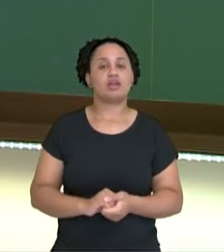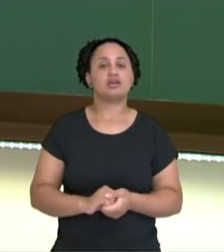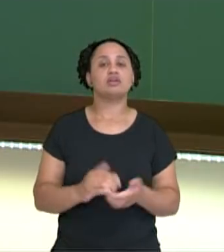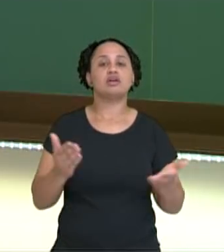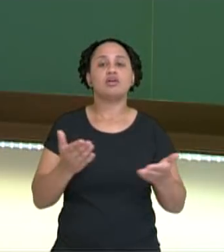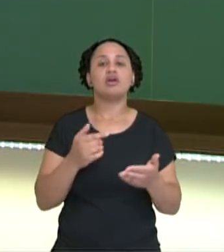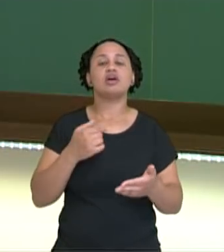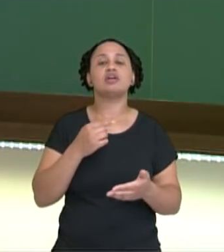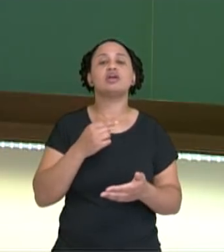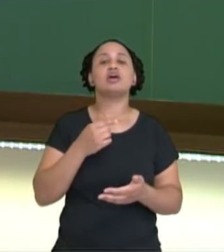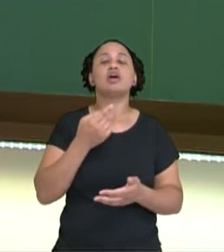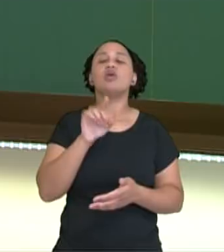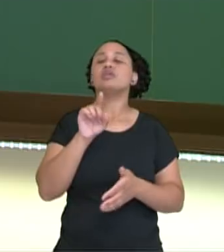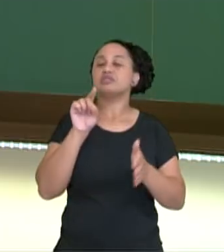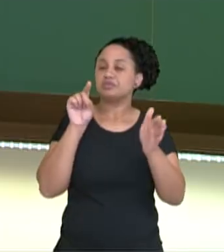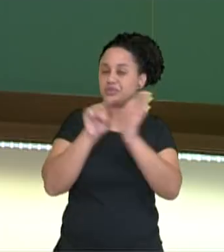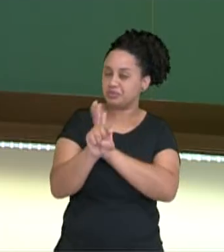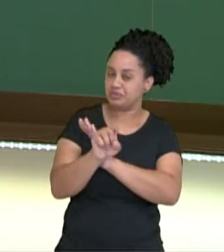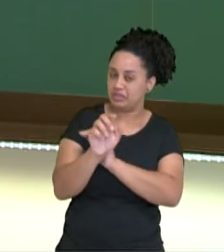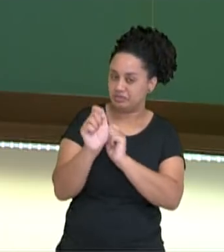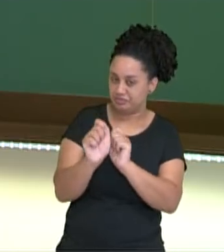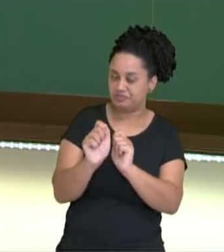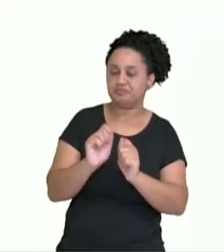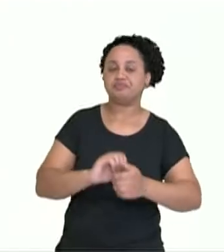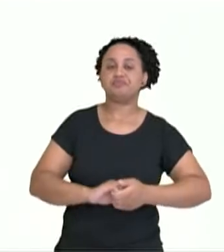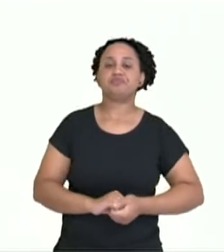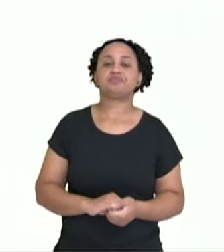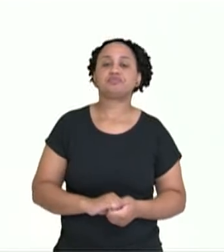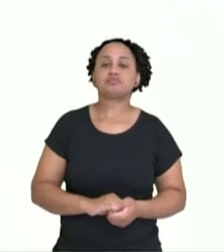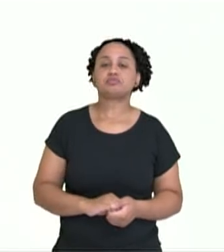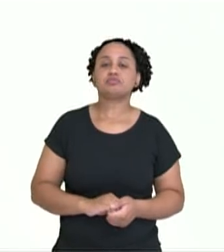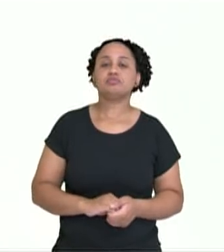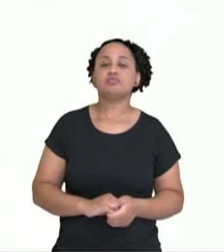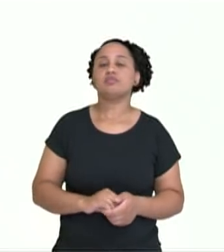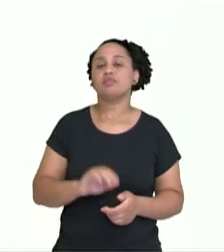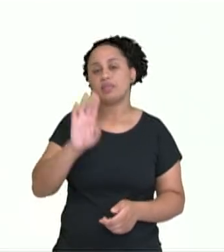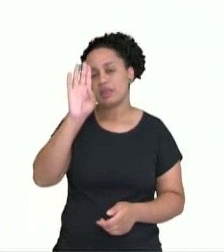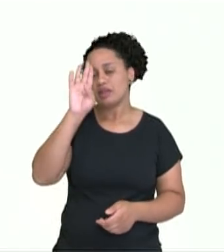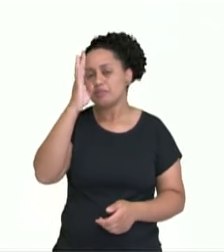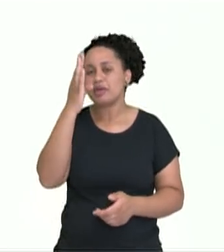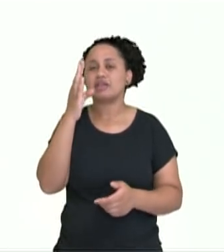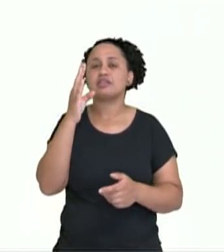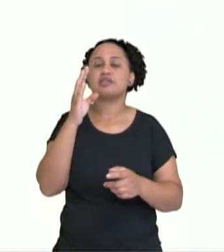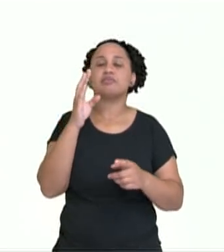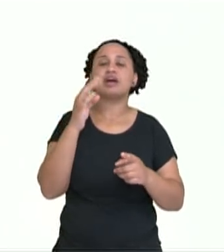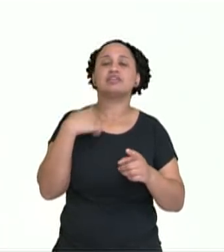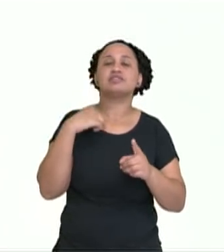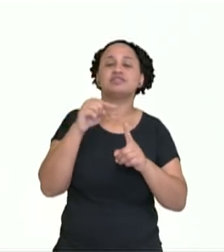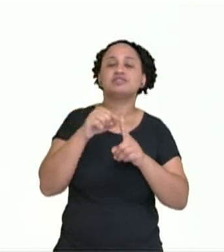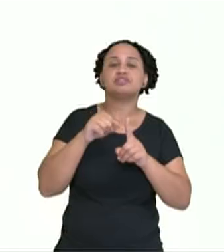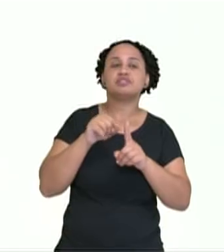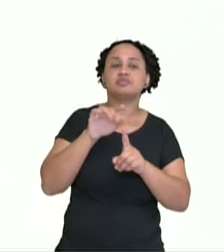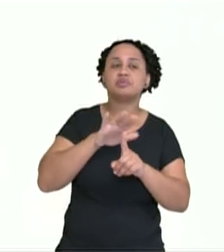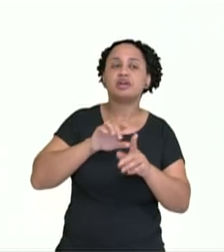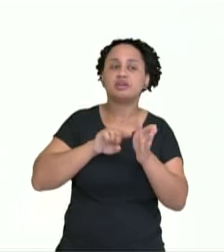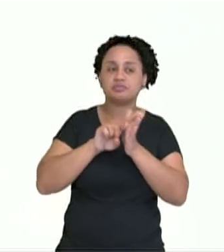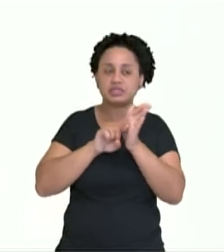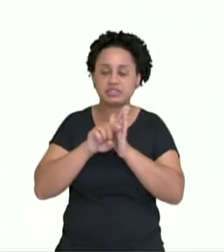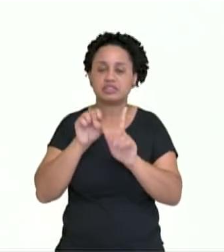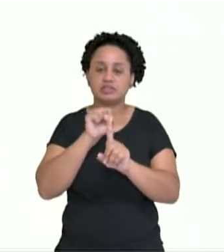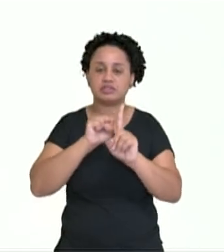Pessoal, então vamos agora responder mais um quiz. Né? As principais abordagens da pesquisa sociológica são a qualitativa